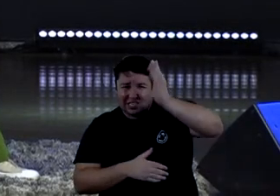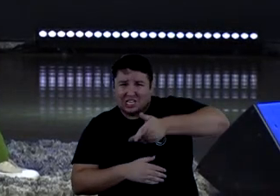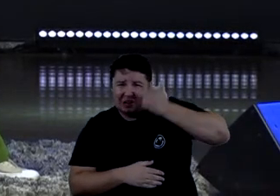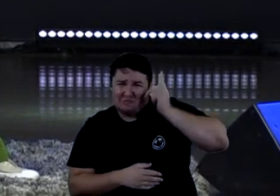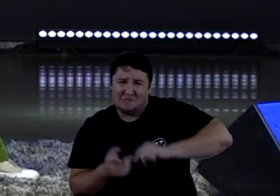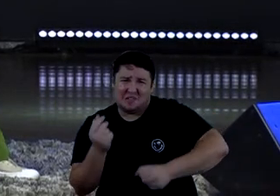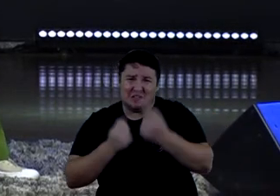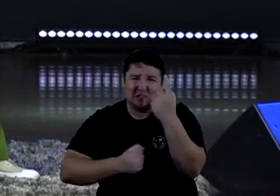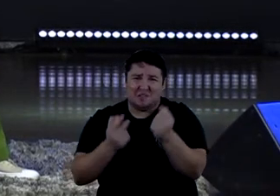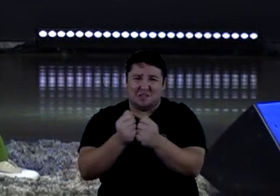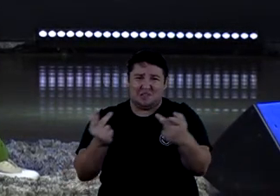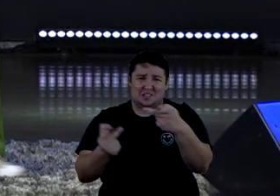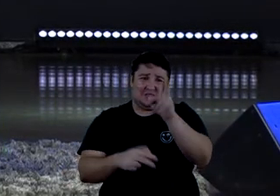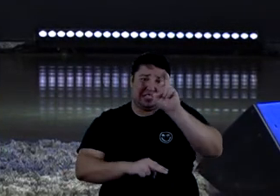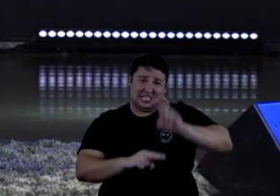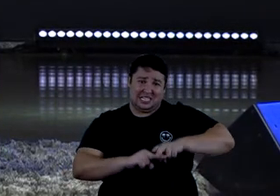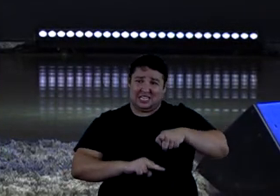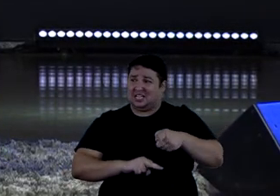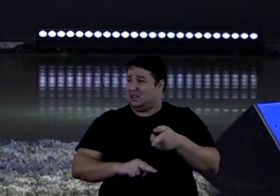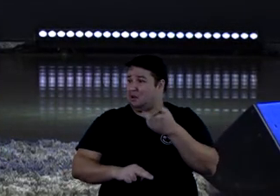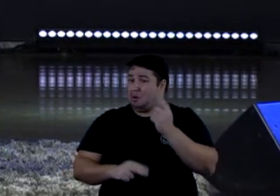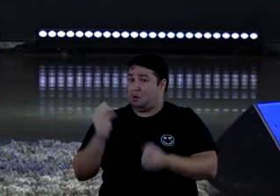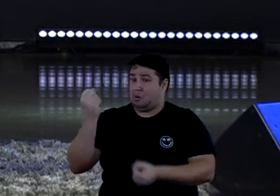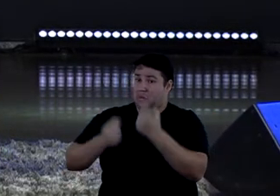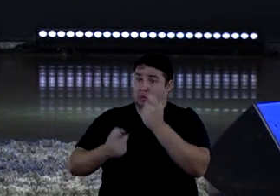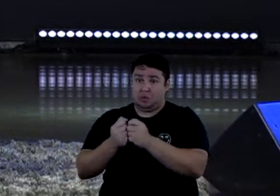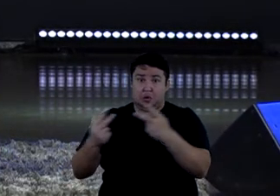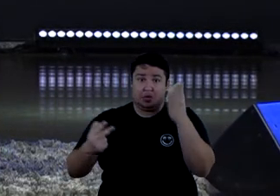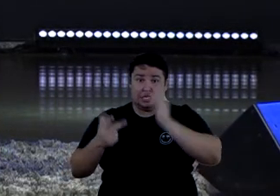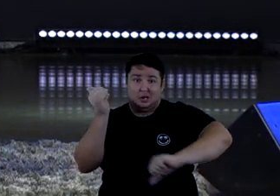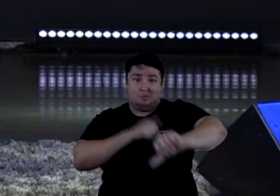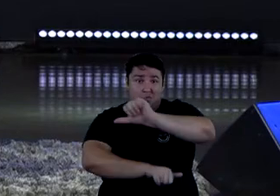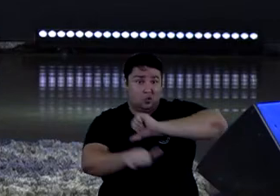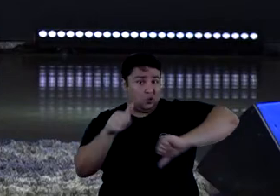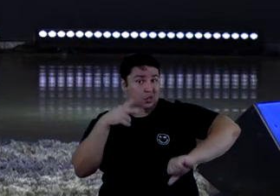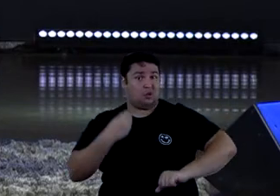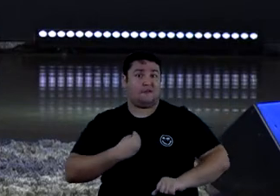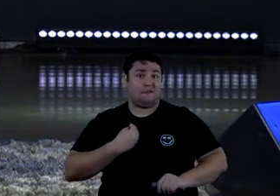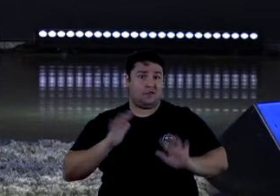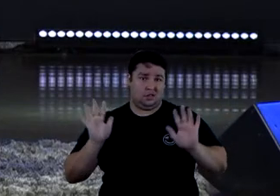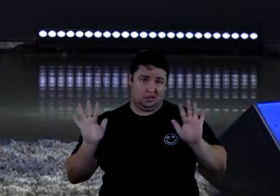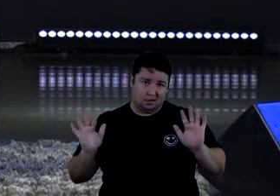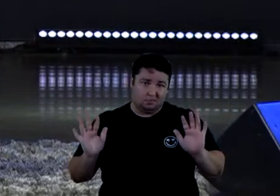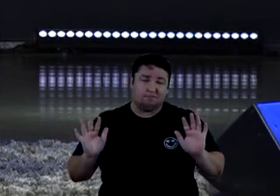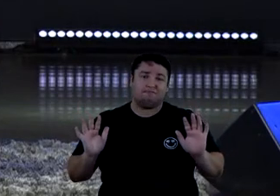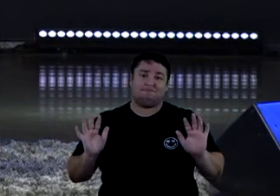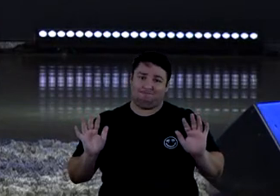alcançou alguma coisa? Só o fato de você estar sentado aqui, alguma coisa já alcançou, já mudou na tua vida, cara.